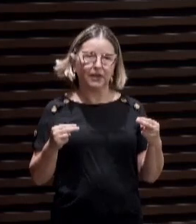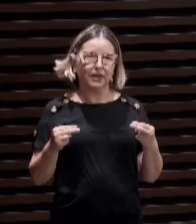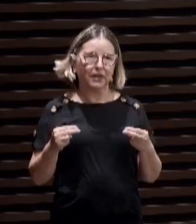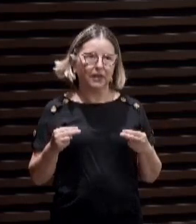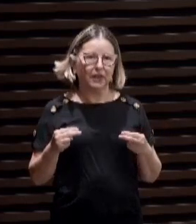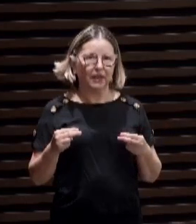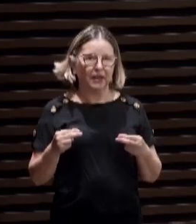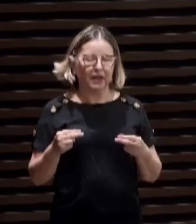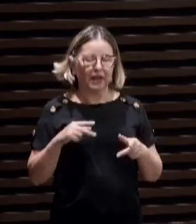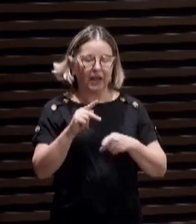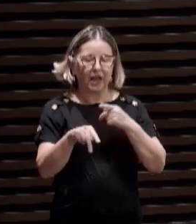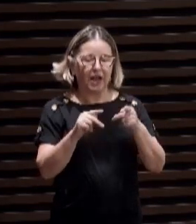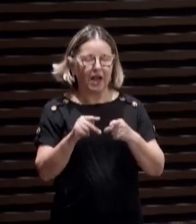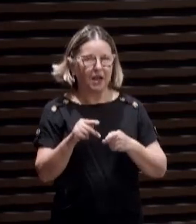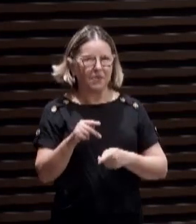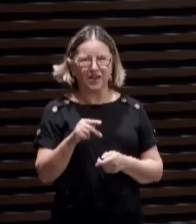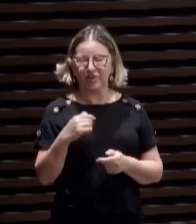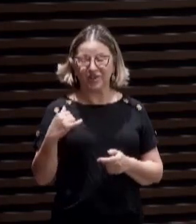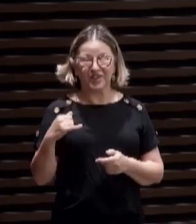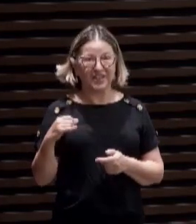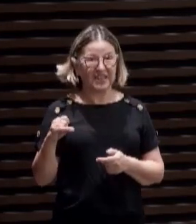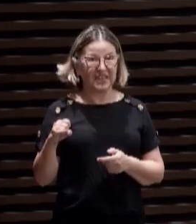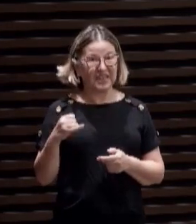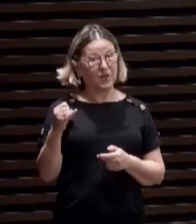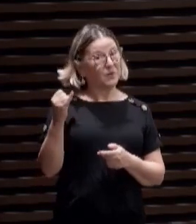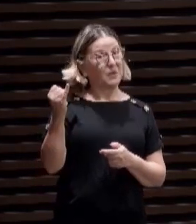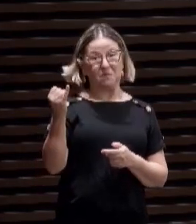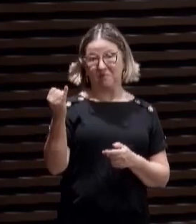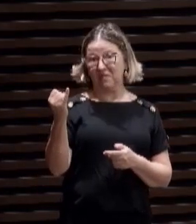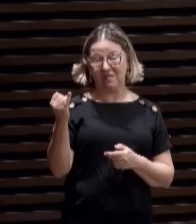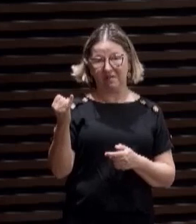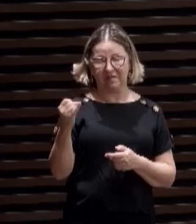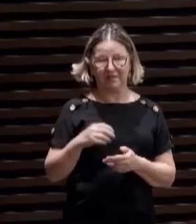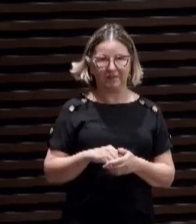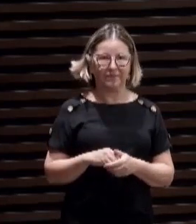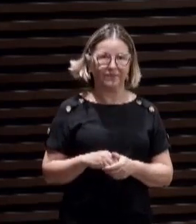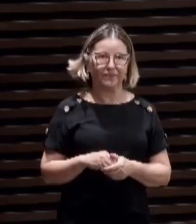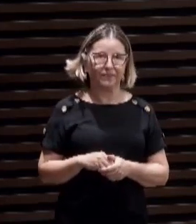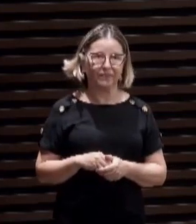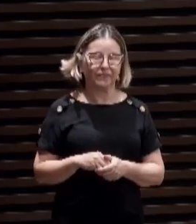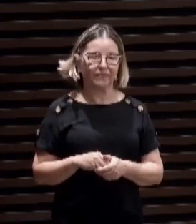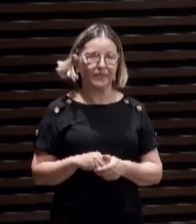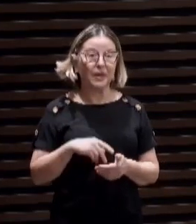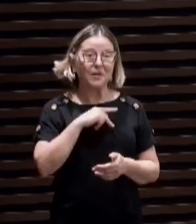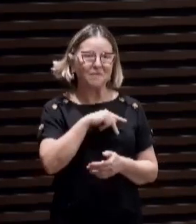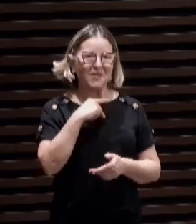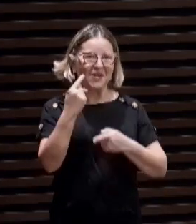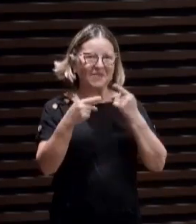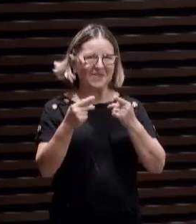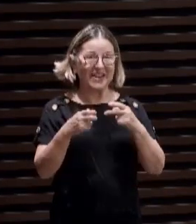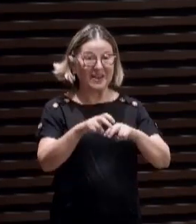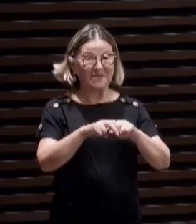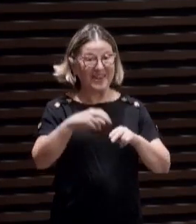risco tremendo que nós estamos correndo. Paulo, o apóstolo, primeiramente diz: segundo a graça de Deus